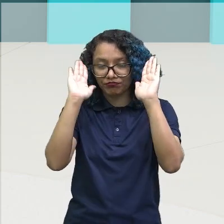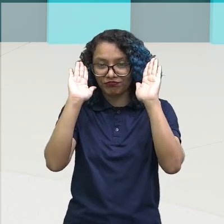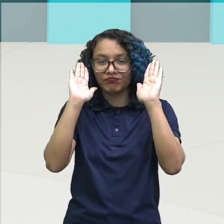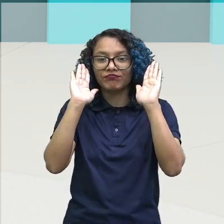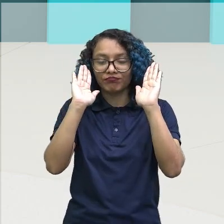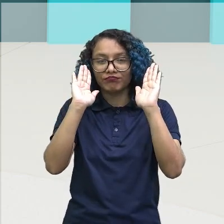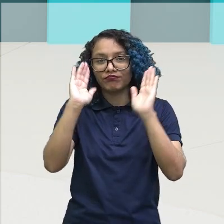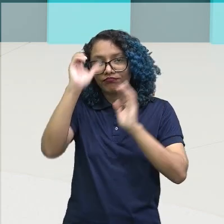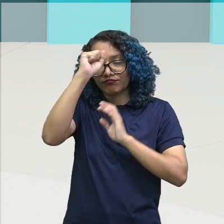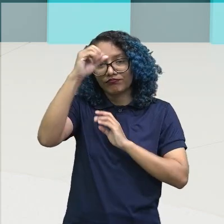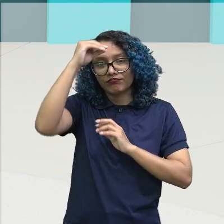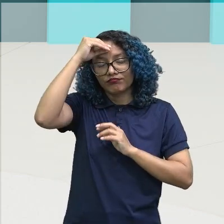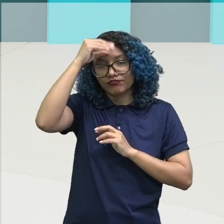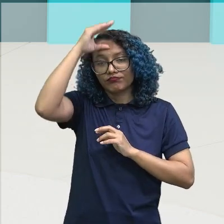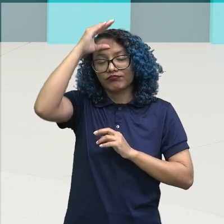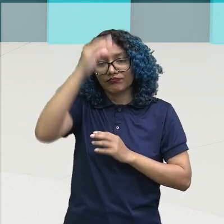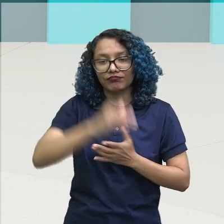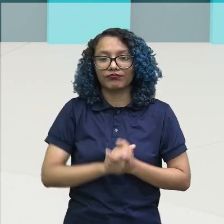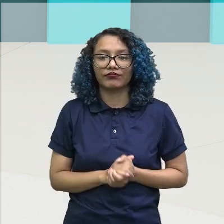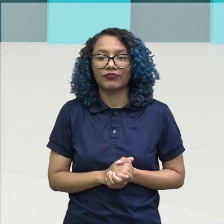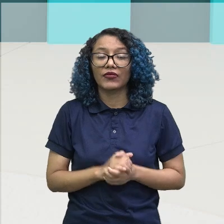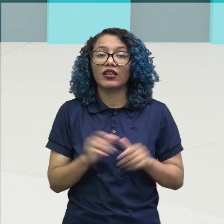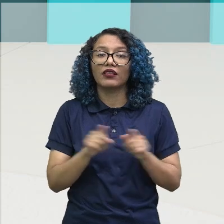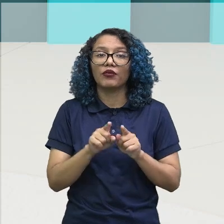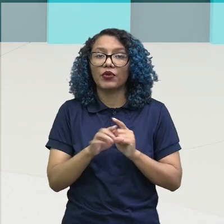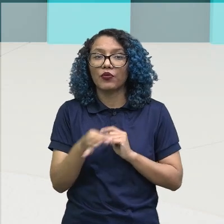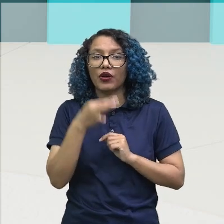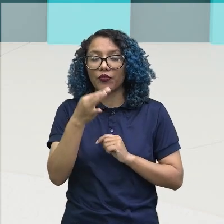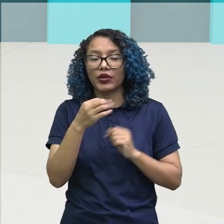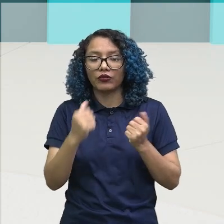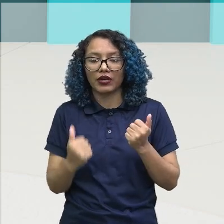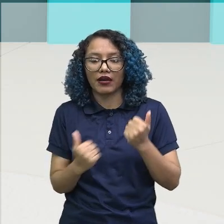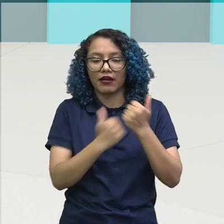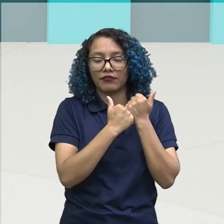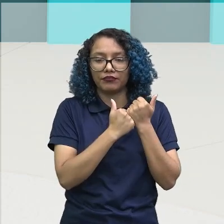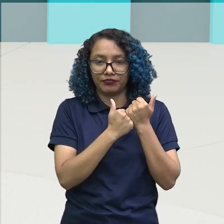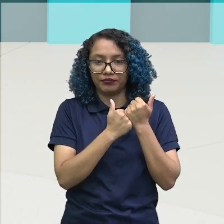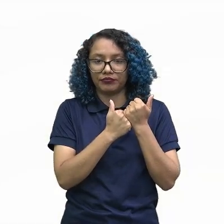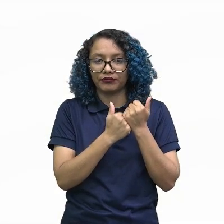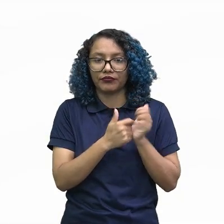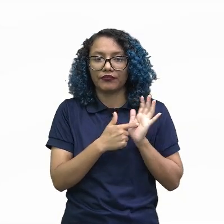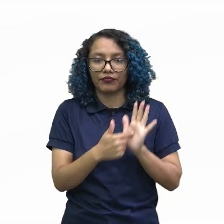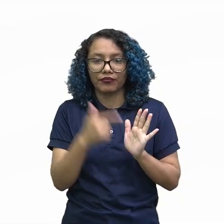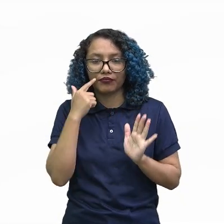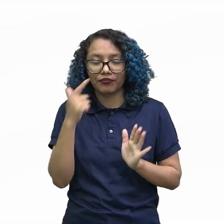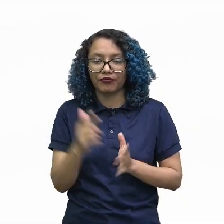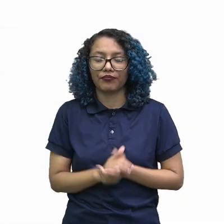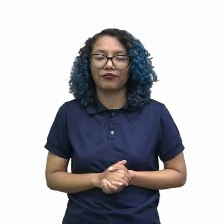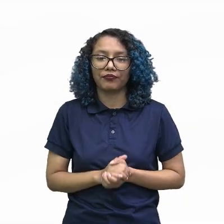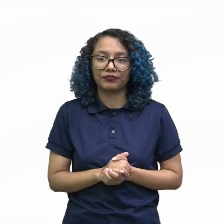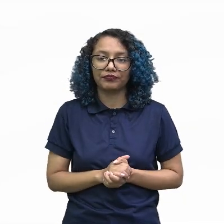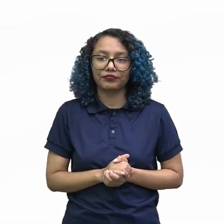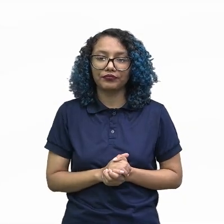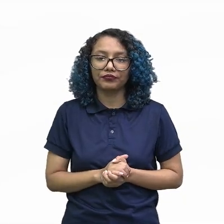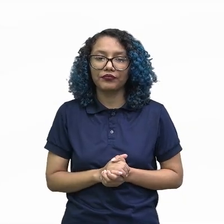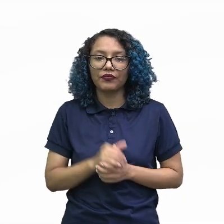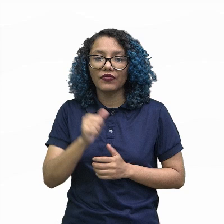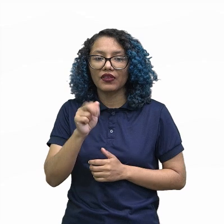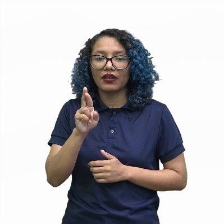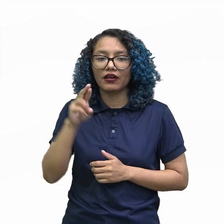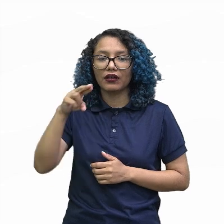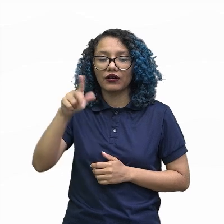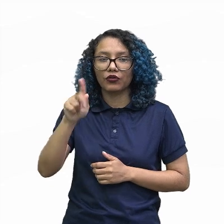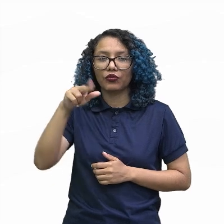que é exatamente aquele elemento que vai sustentar o meu ponto de vista. O que é o argumento? Colocando aí o nosso texto para vocês. Olha só,